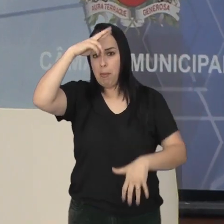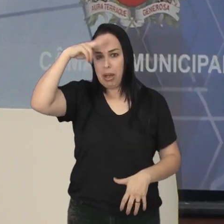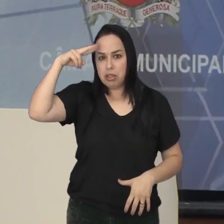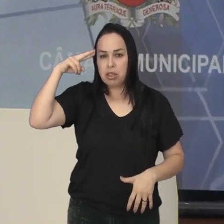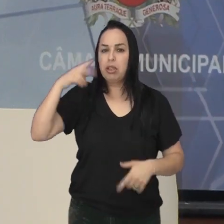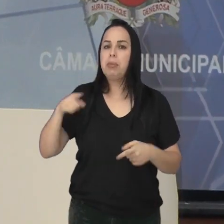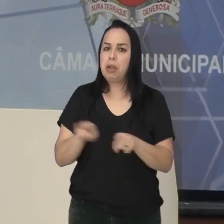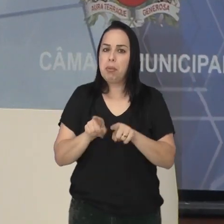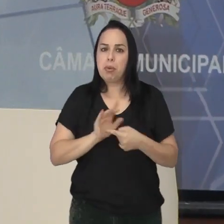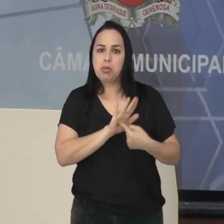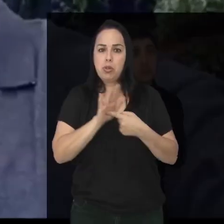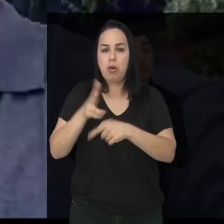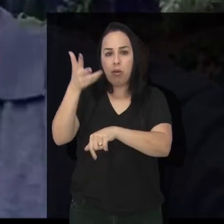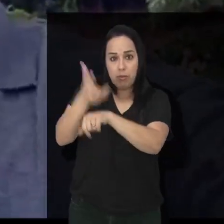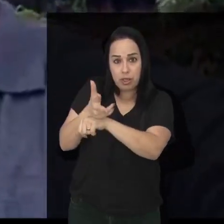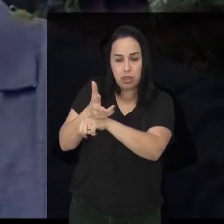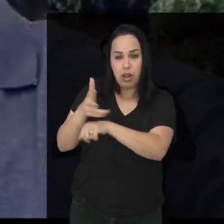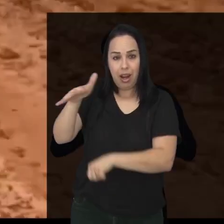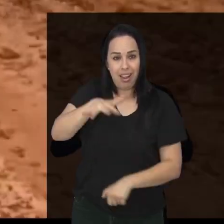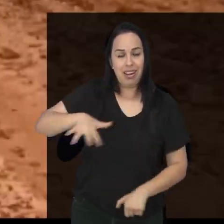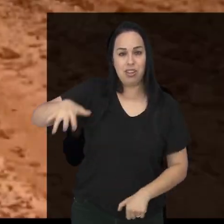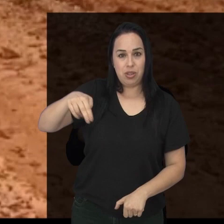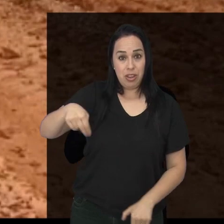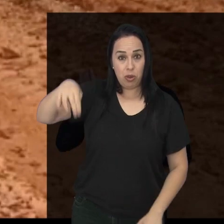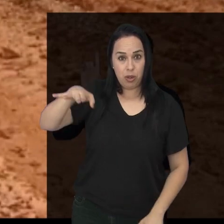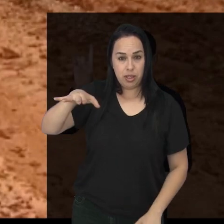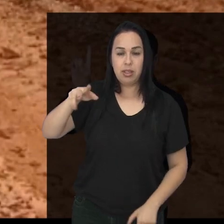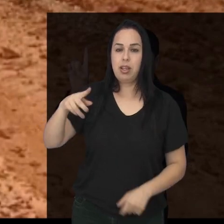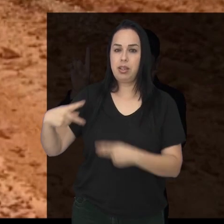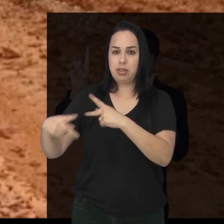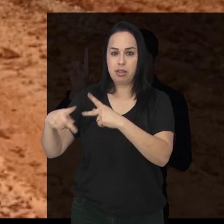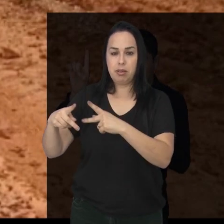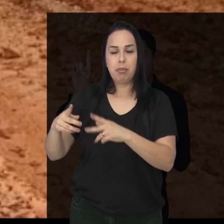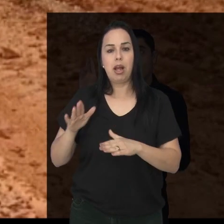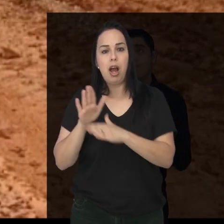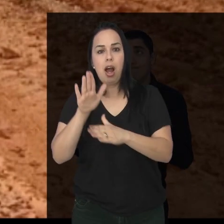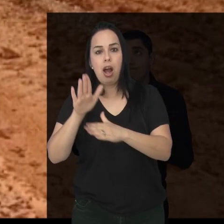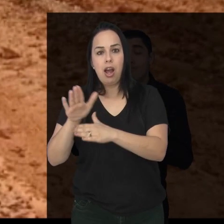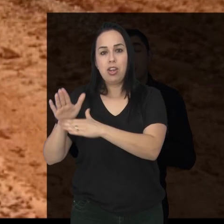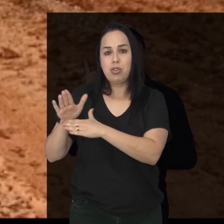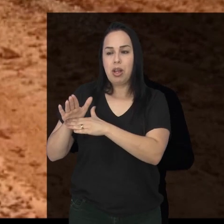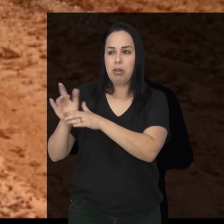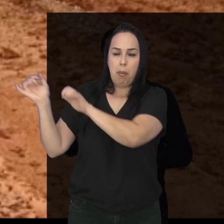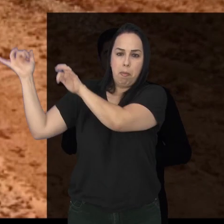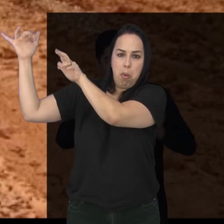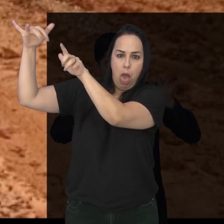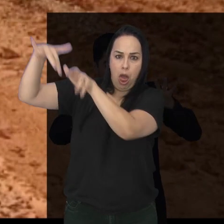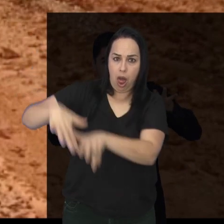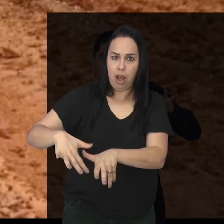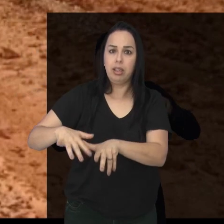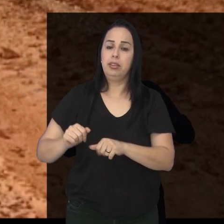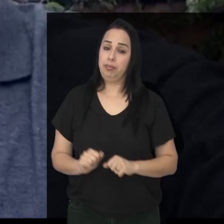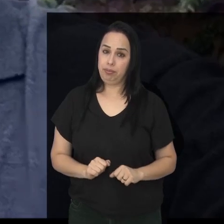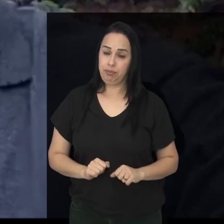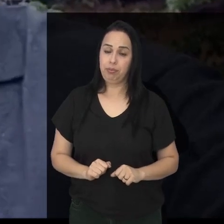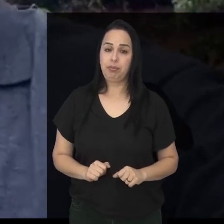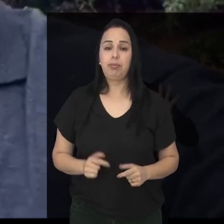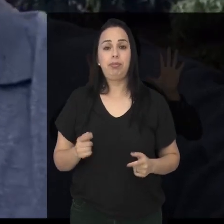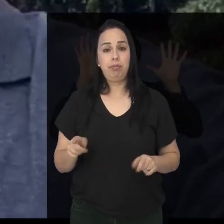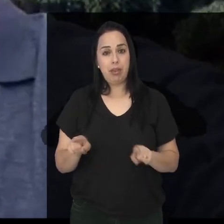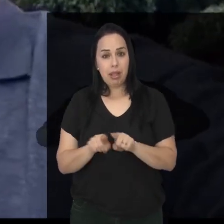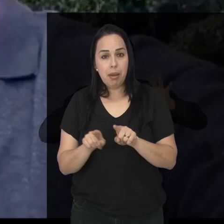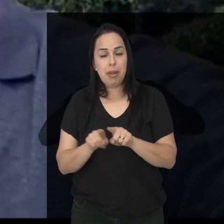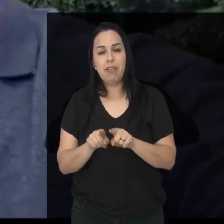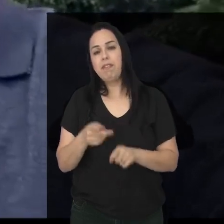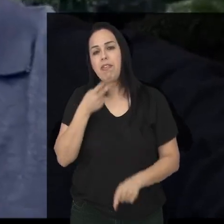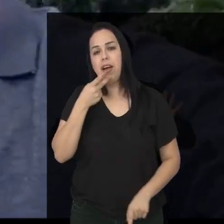com serviços de manutenção realizados na zona norte de São José para auxiliar os bairros atingidos pela enxurrada. Ele também mencionou